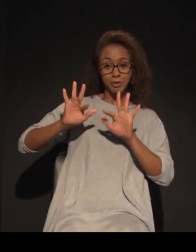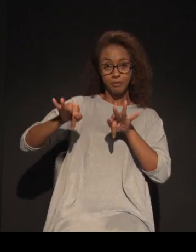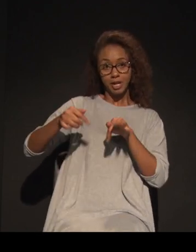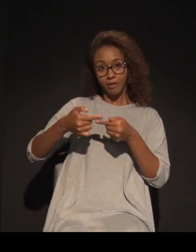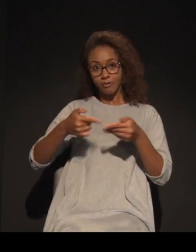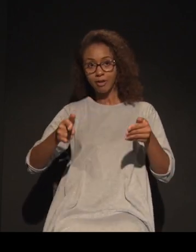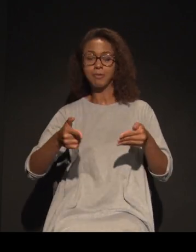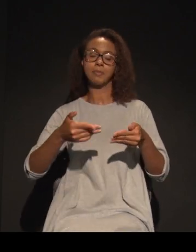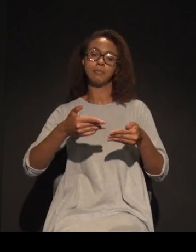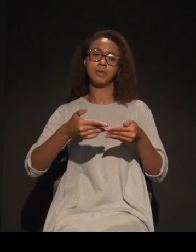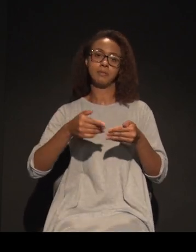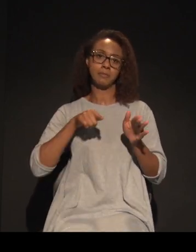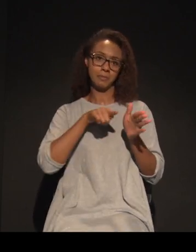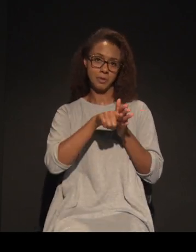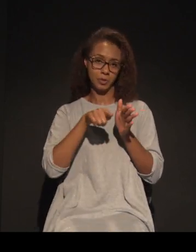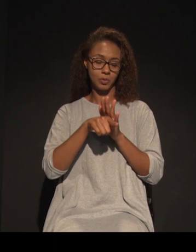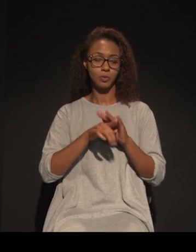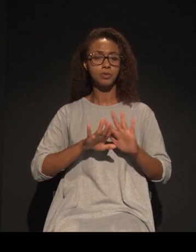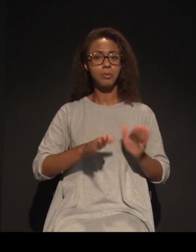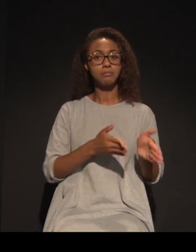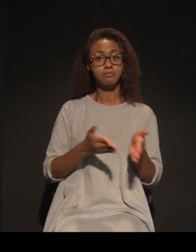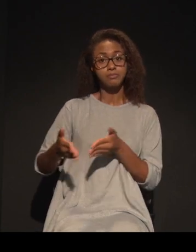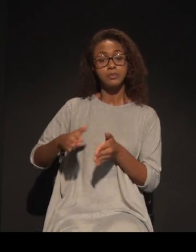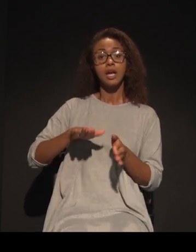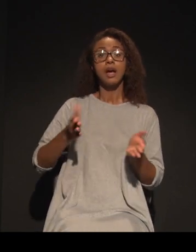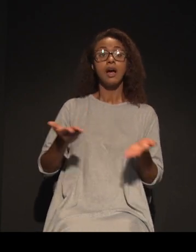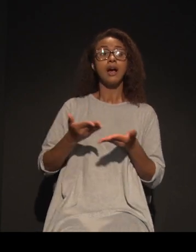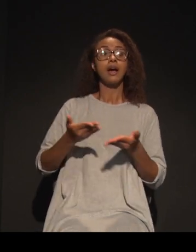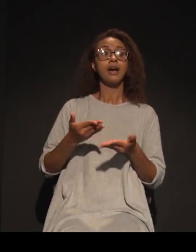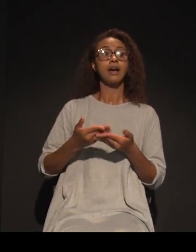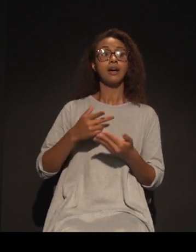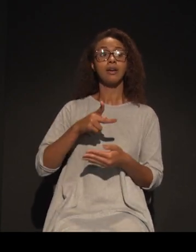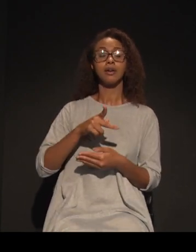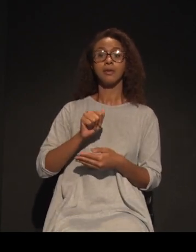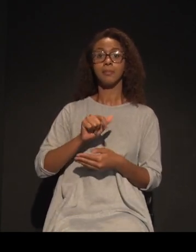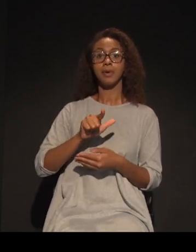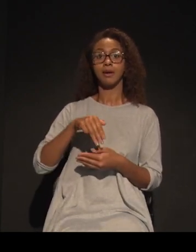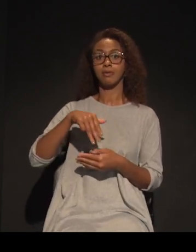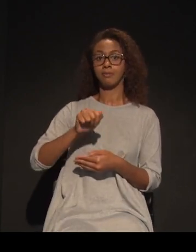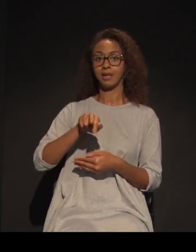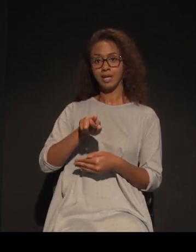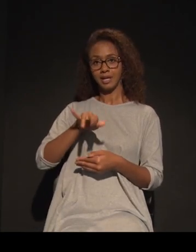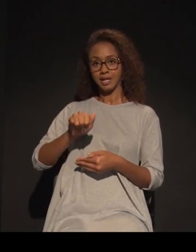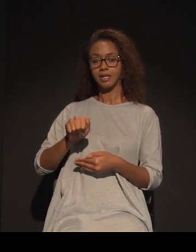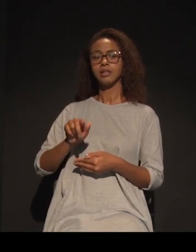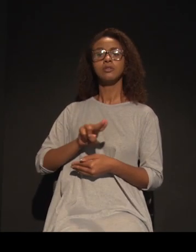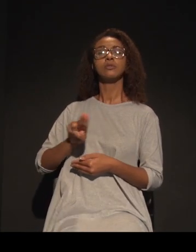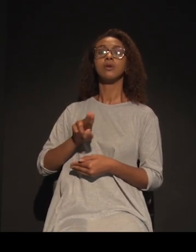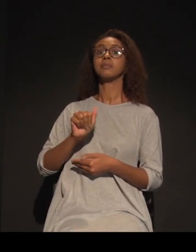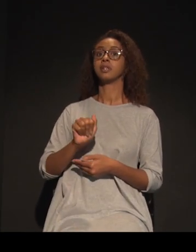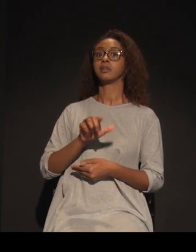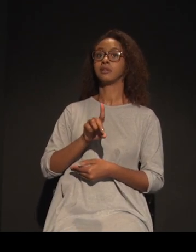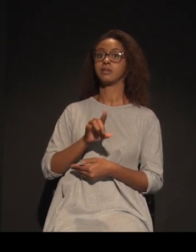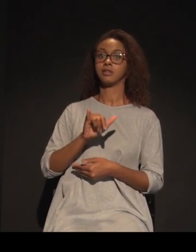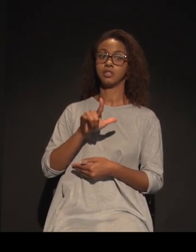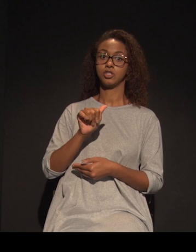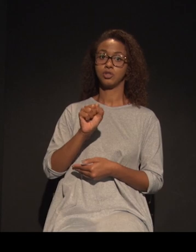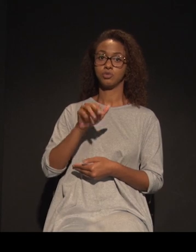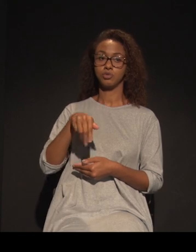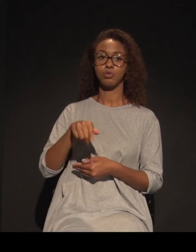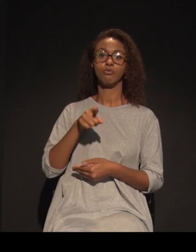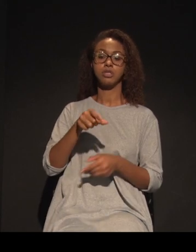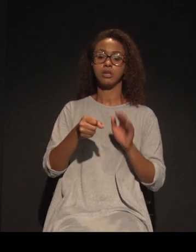conversa eu já queria passar então agora o nosso palmari o adilson é você vai usar